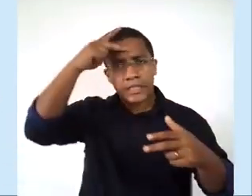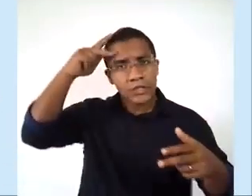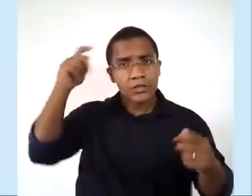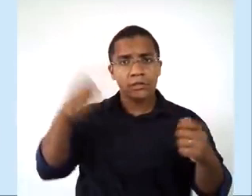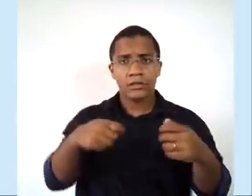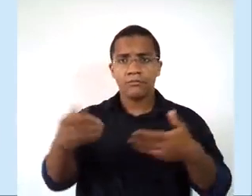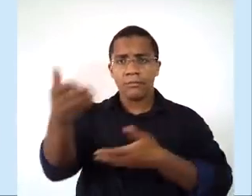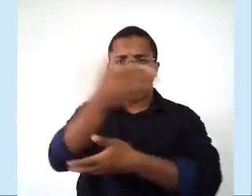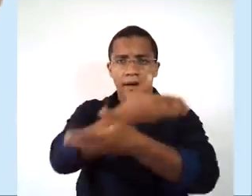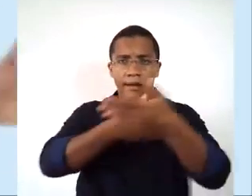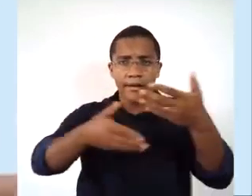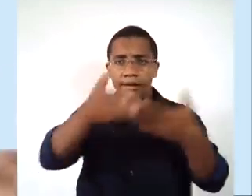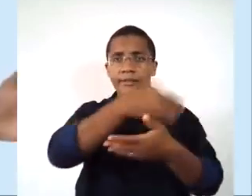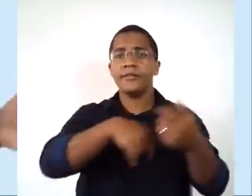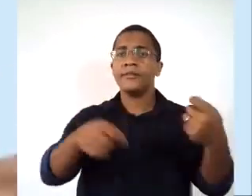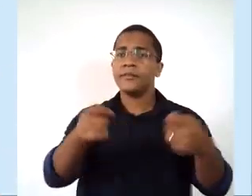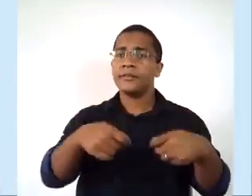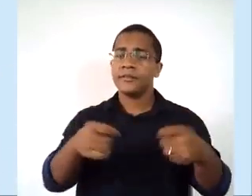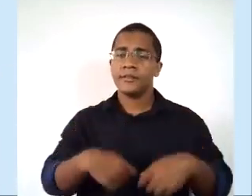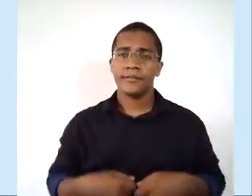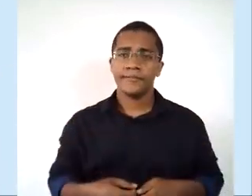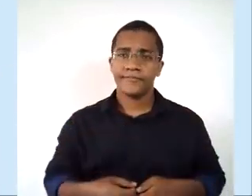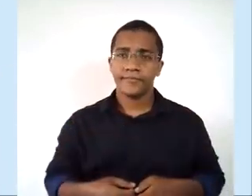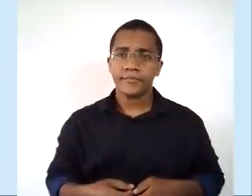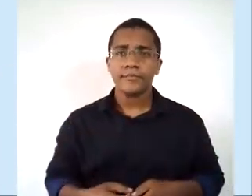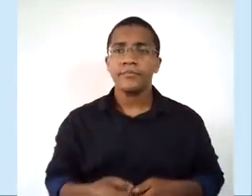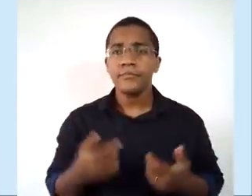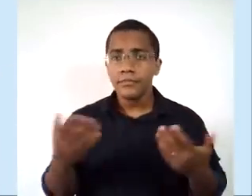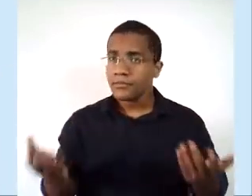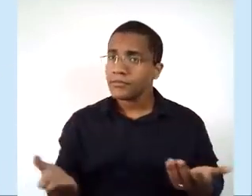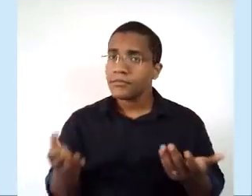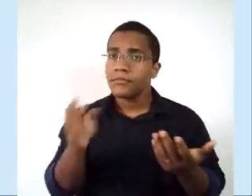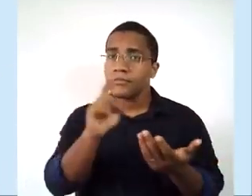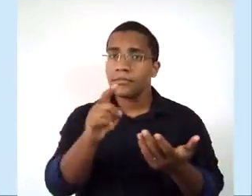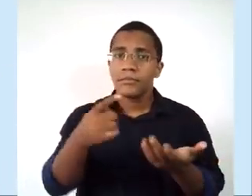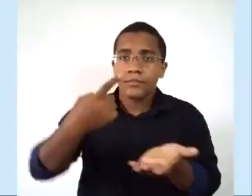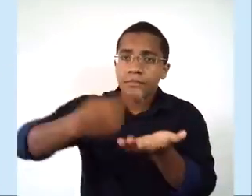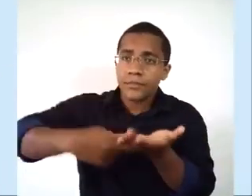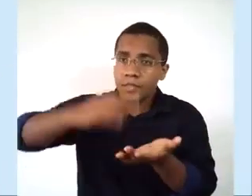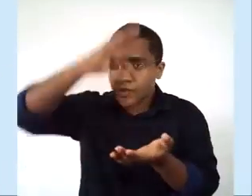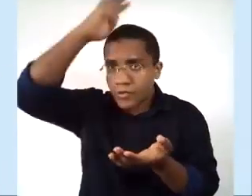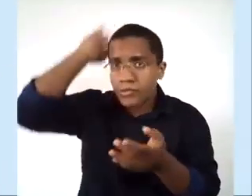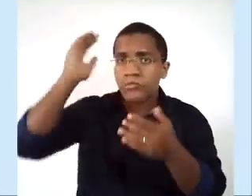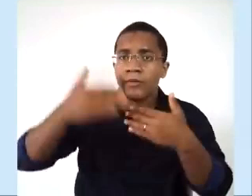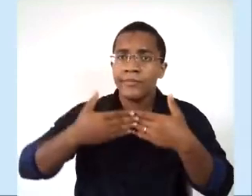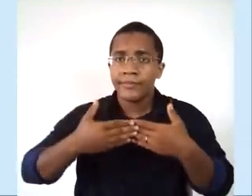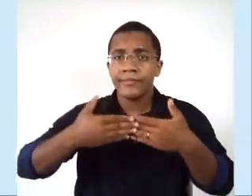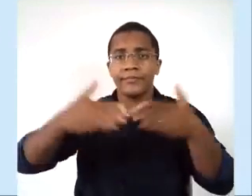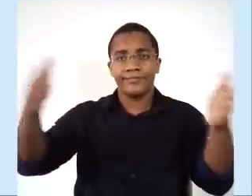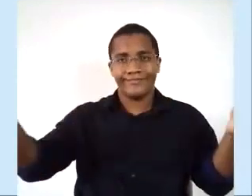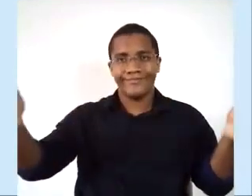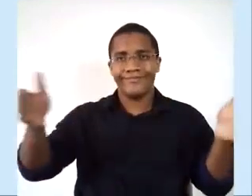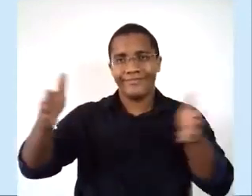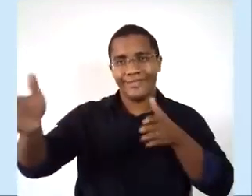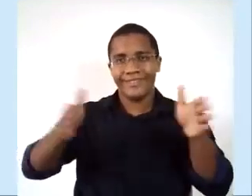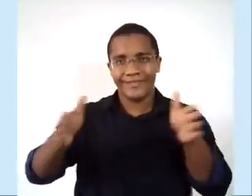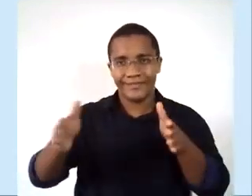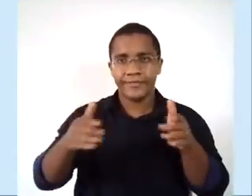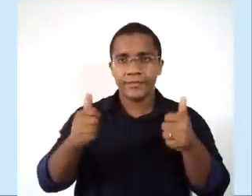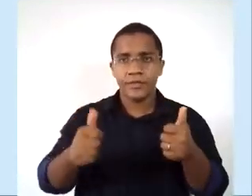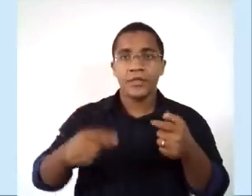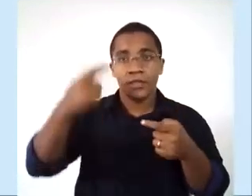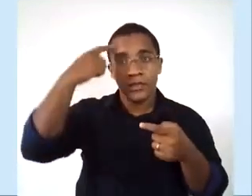integrada, ok? Então, o Tratado de Roma começa a abrir essa nova fase, tá? Lembrando,